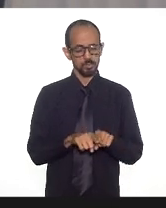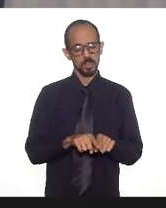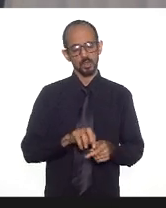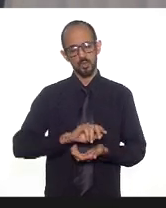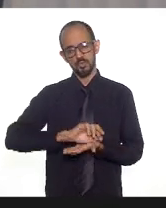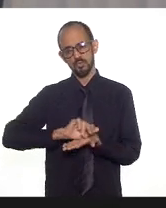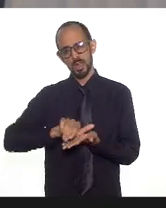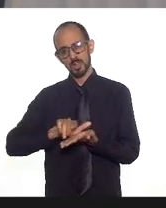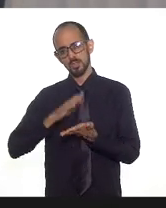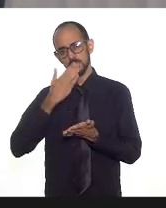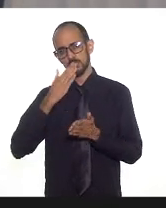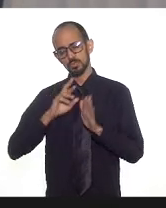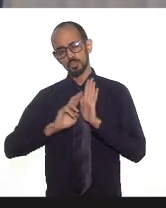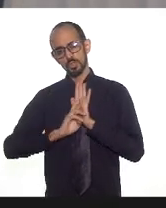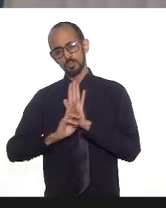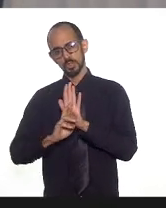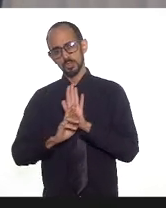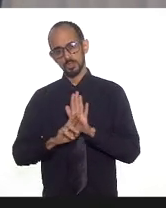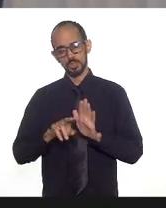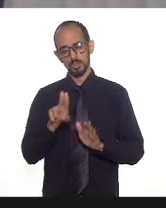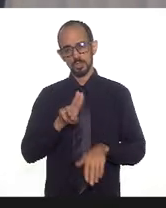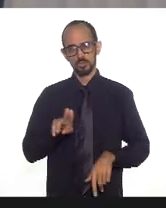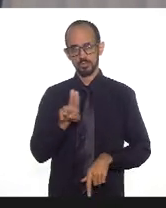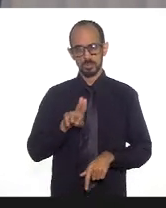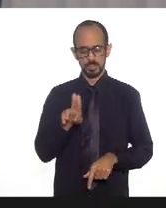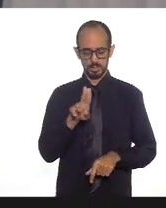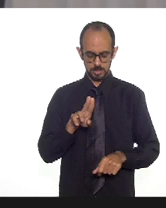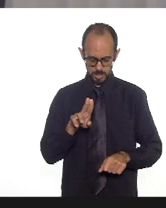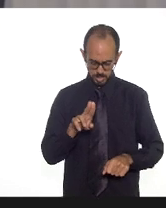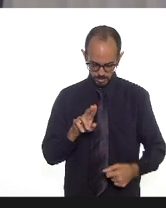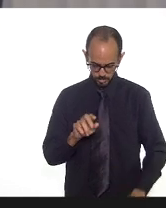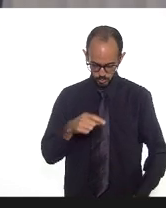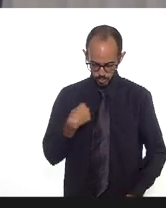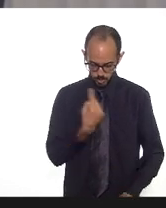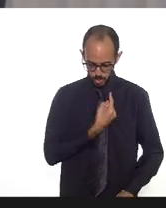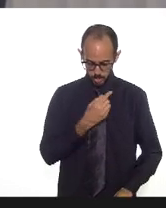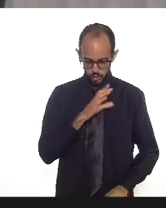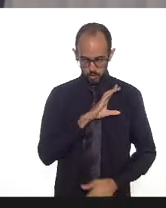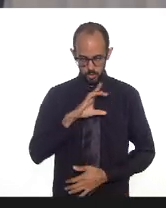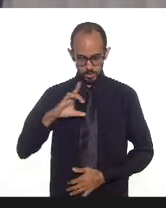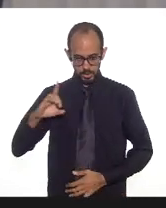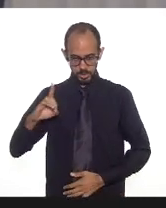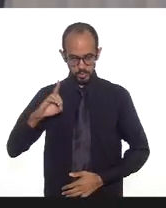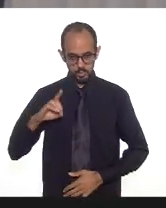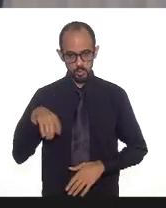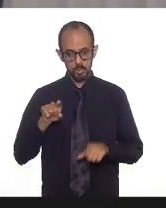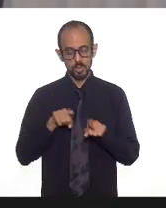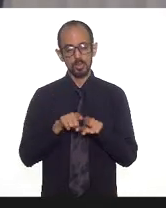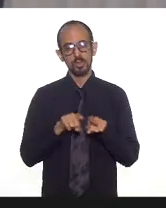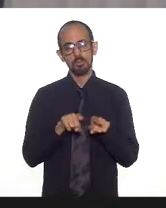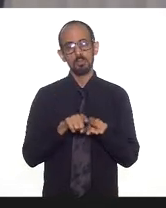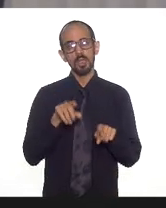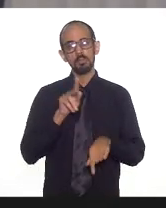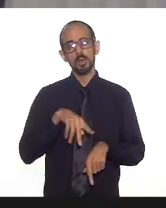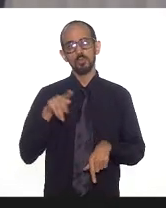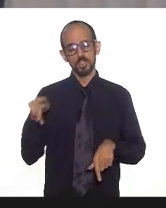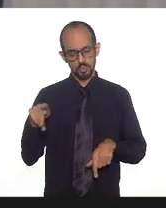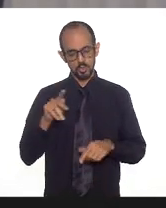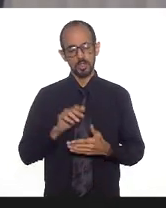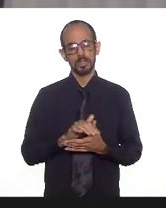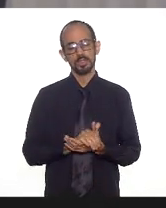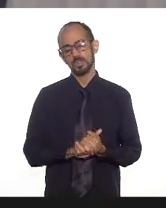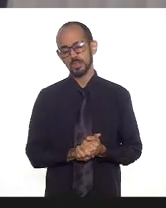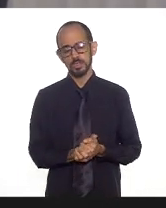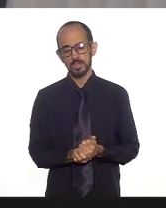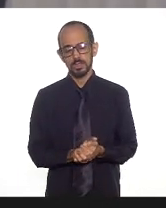com os diferentes representantes das universidades, os nossos coordinadores OAB, professores, enfim,